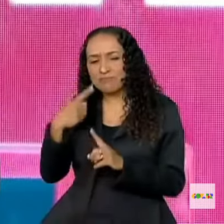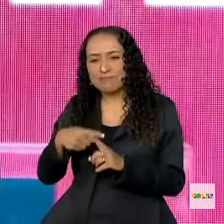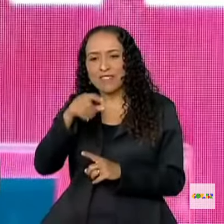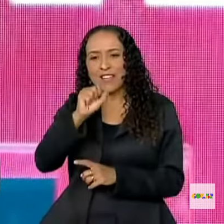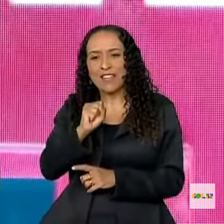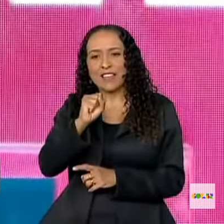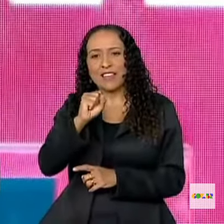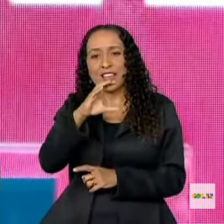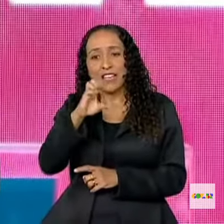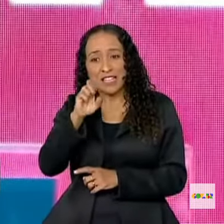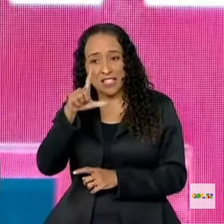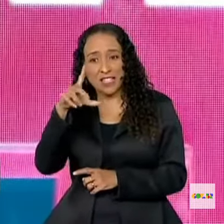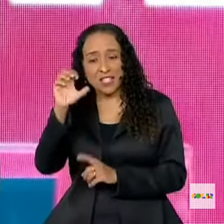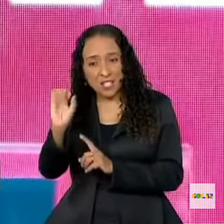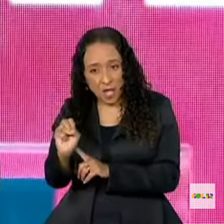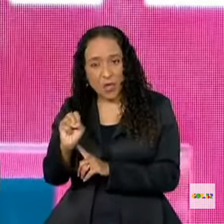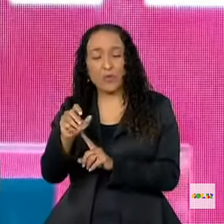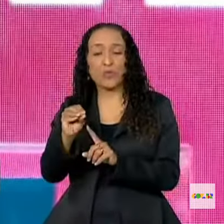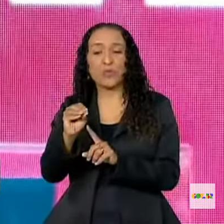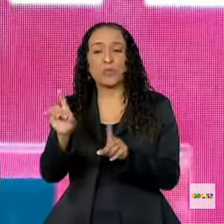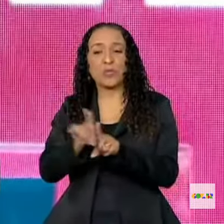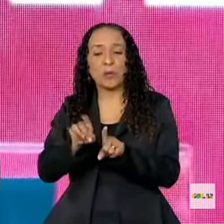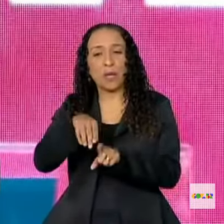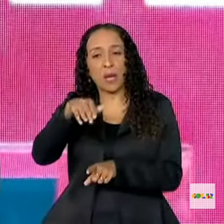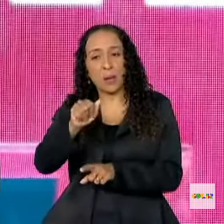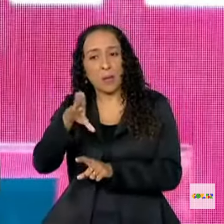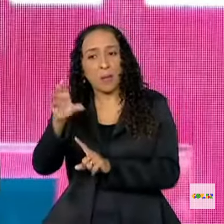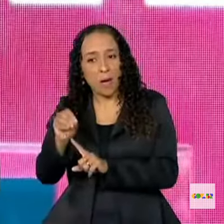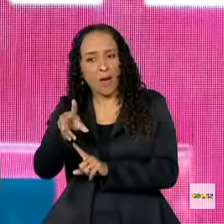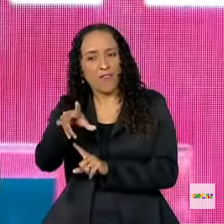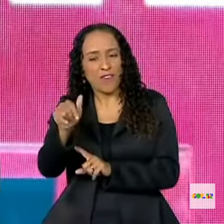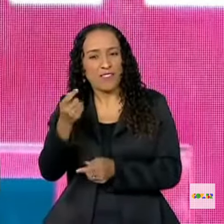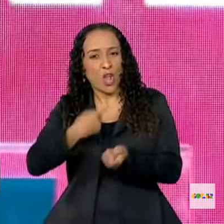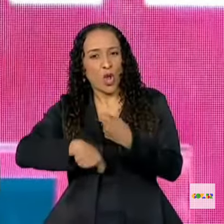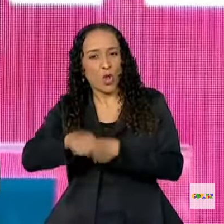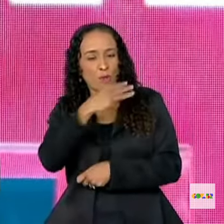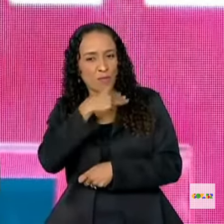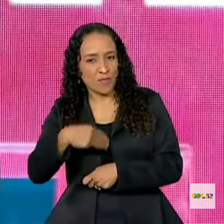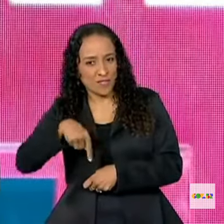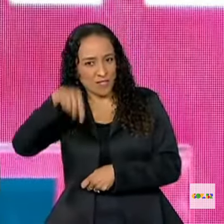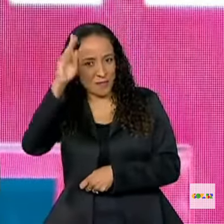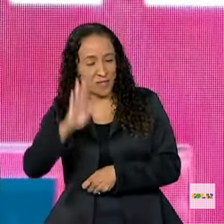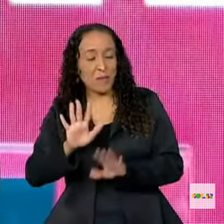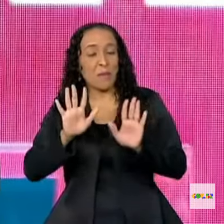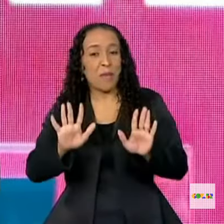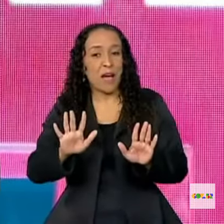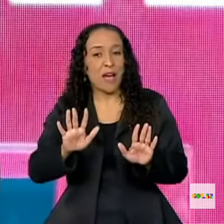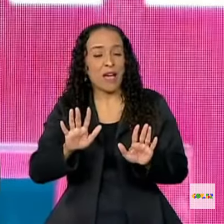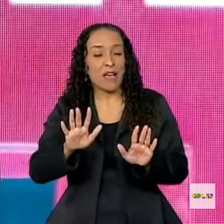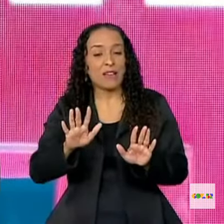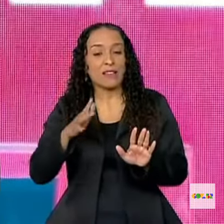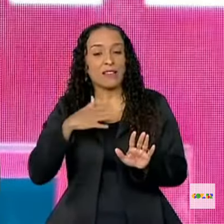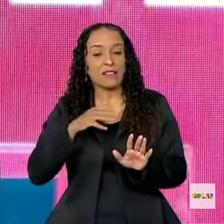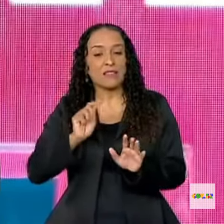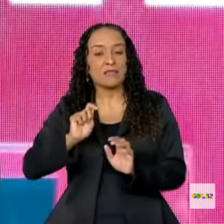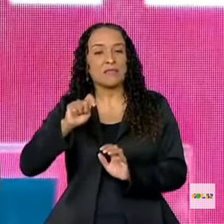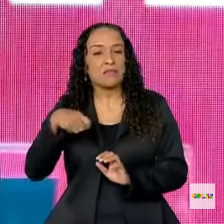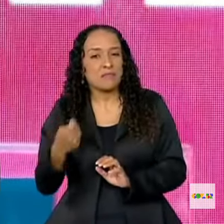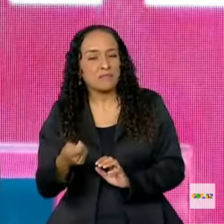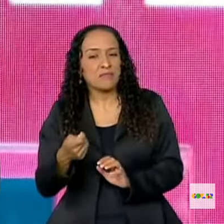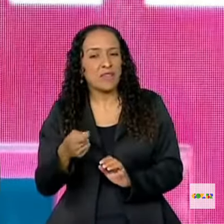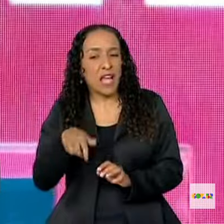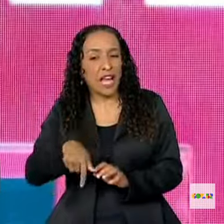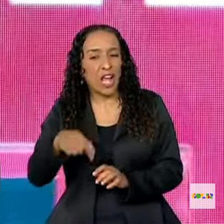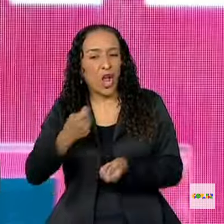admirar Mauro que vai ser Ministro da Economia desse país só que da economia aqui ca cuida de